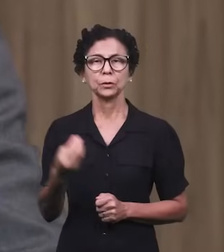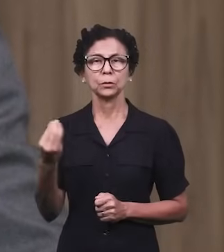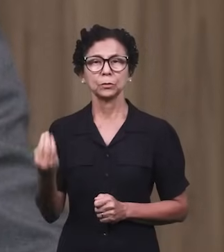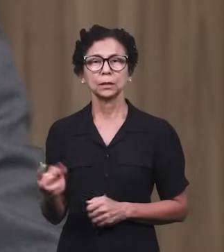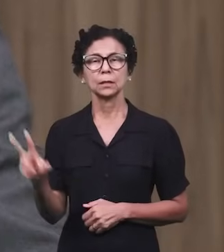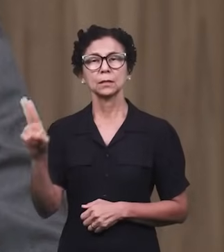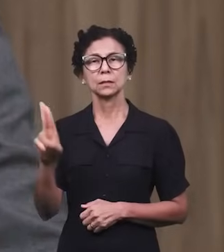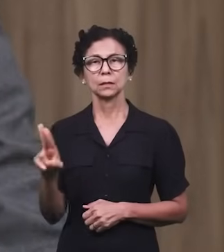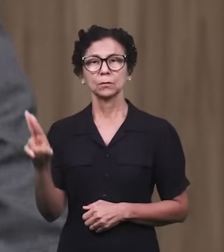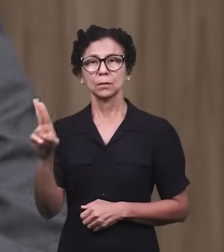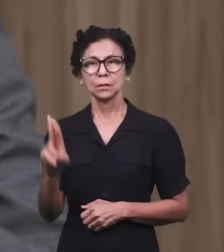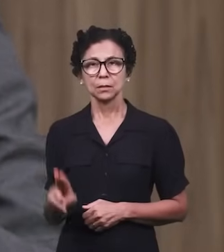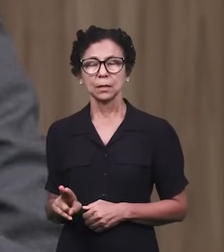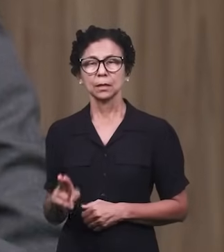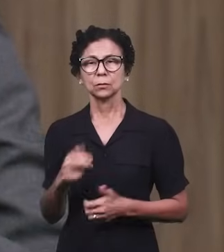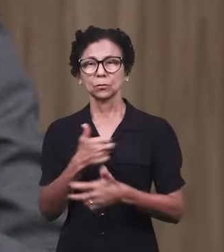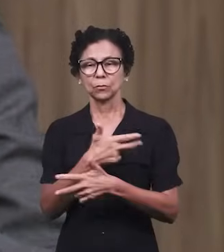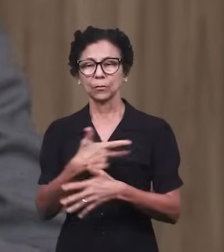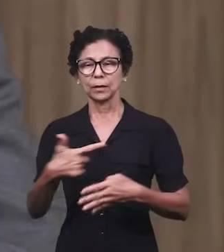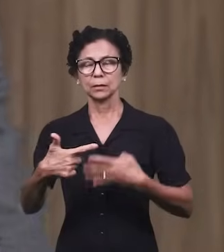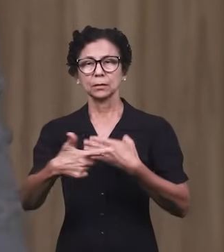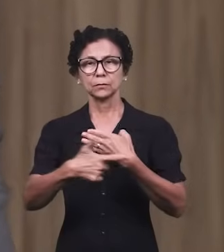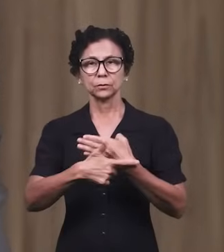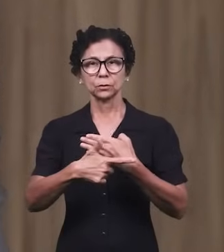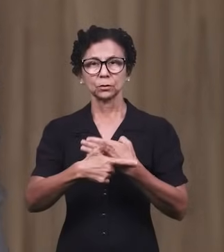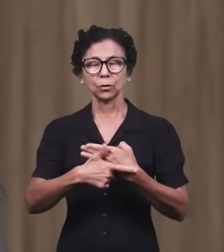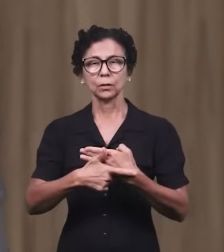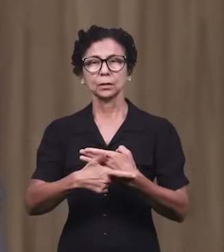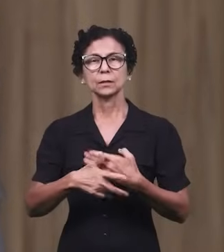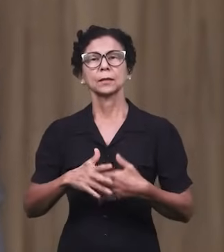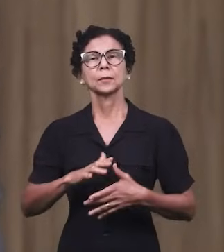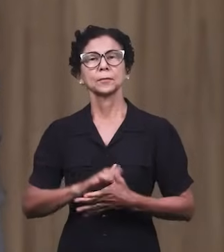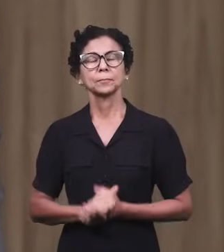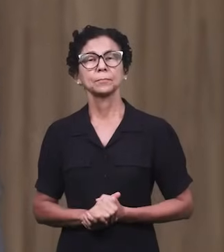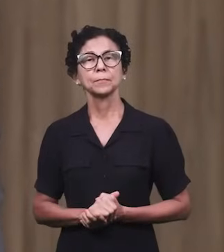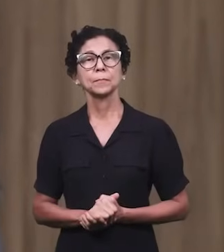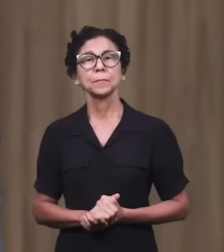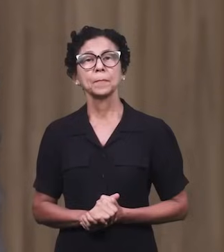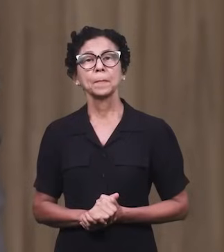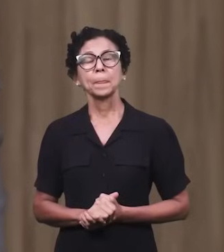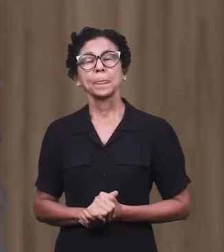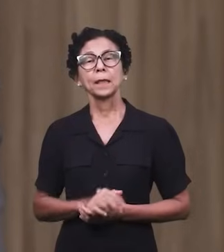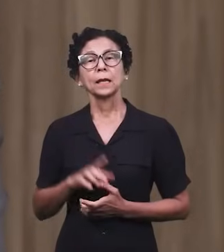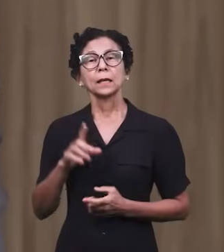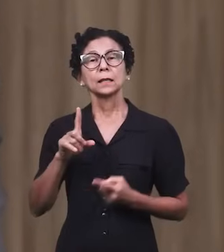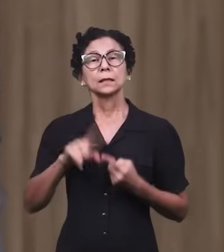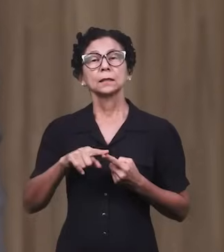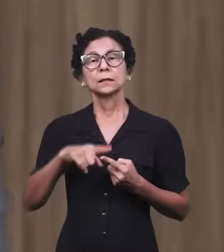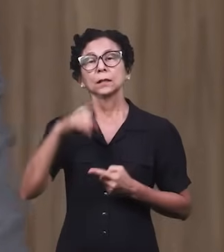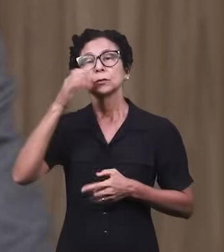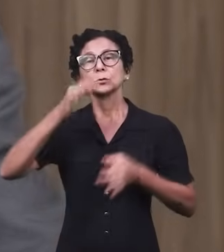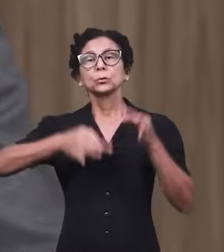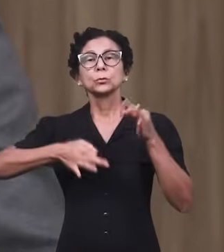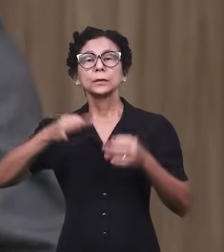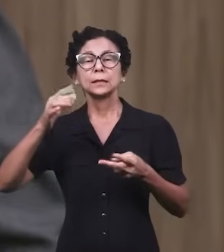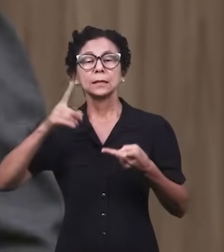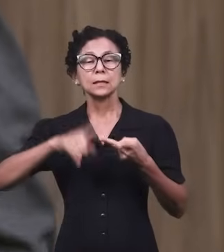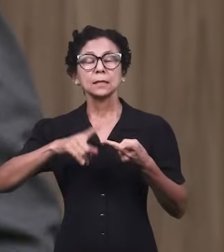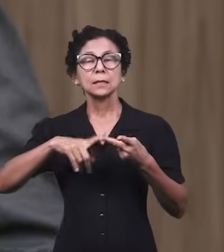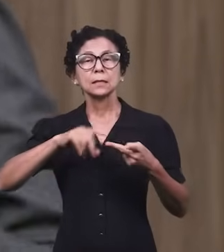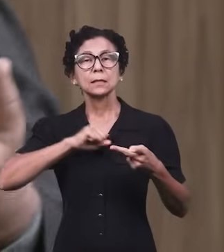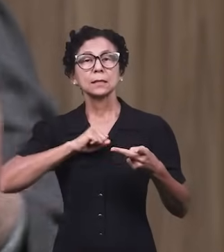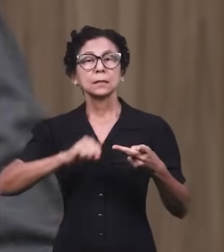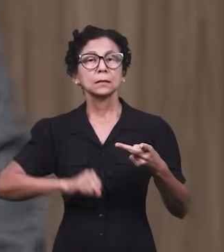vê o tamanho daquilo que Deus tinha para aquele menino ali, né? Que